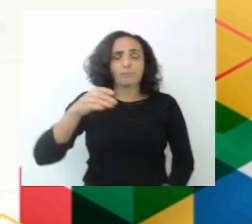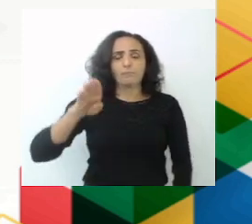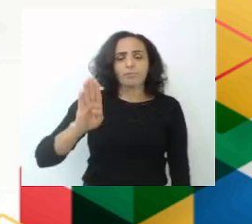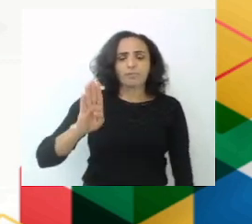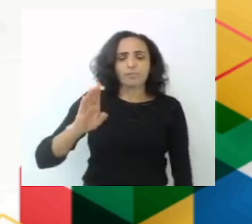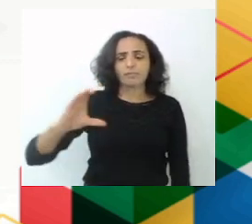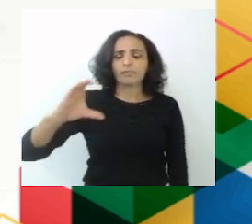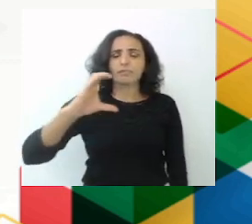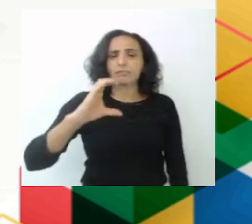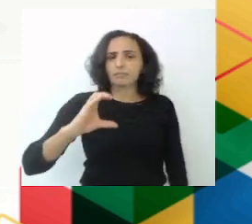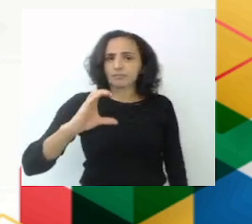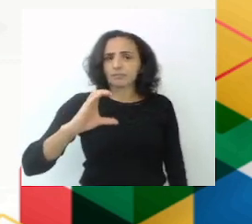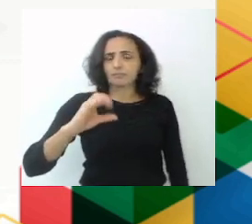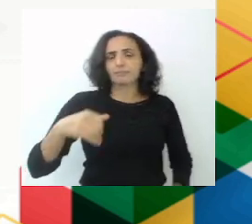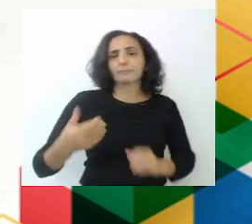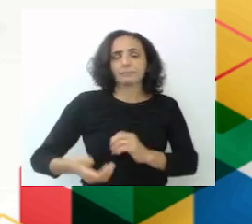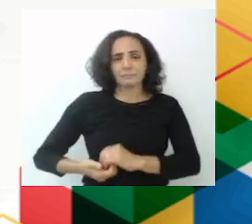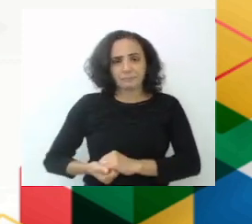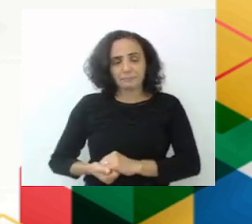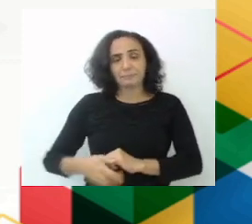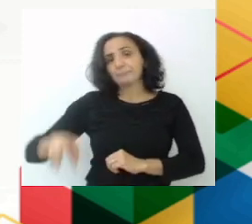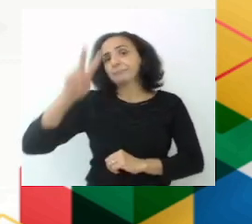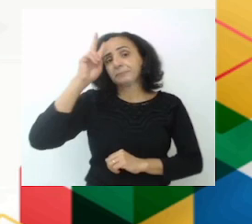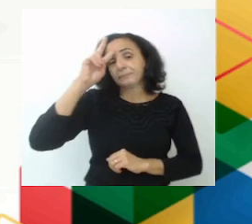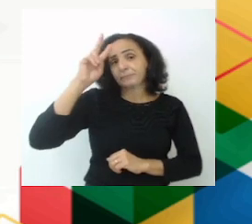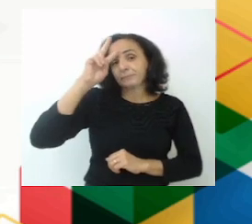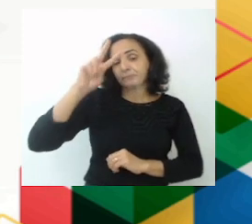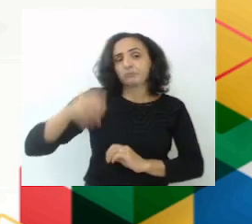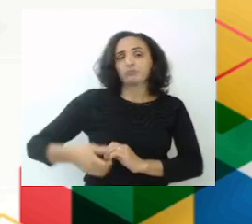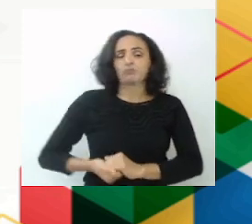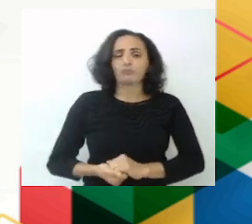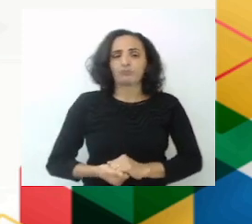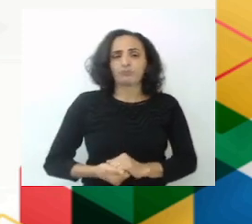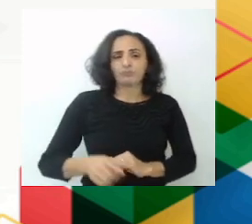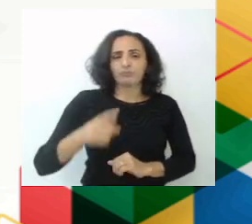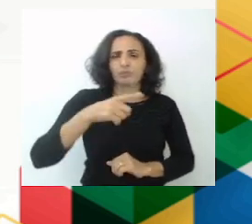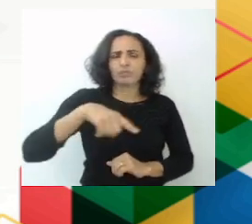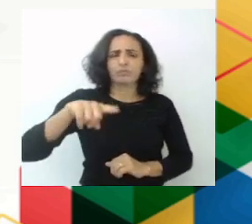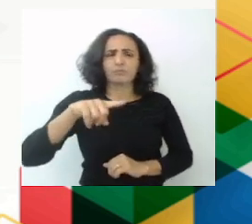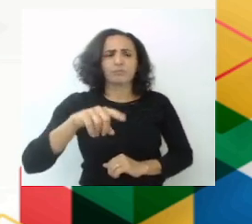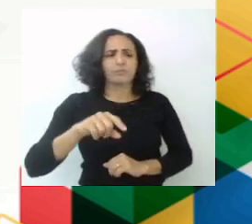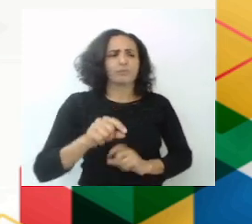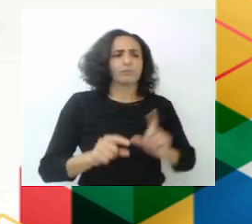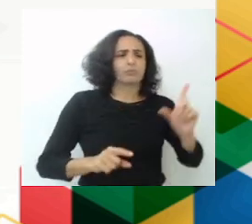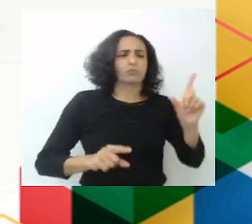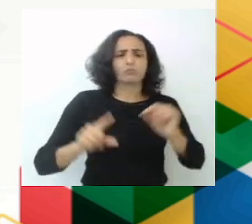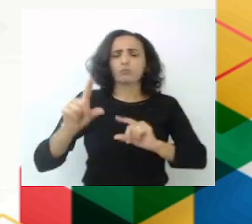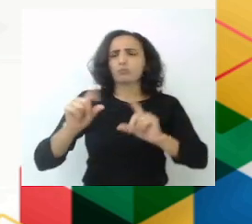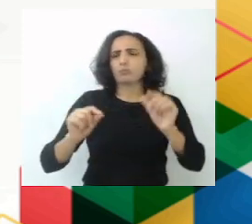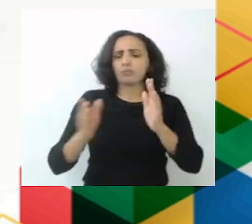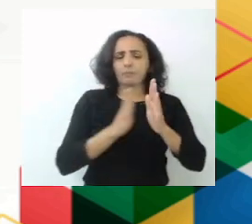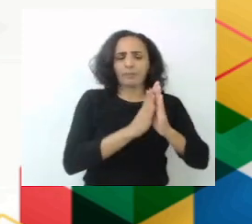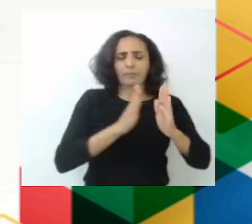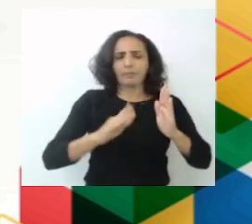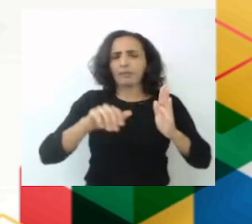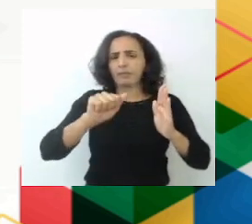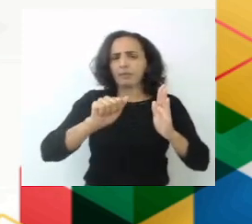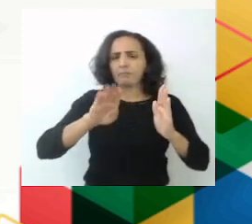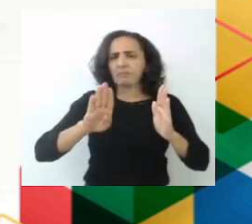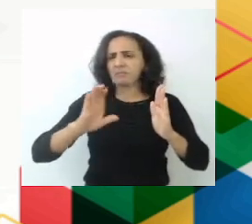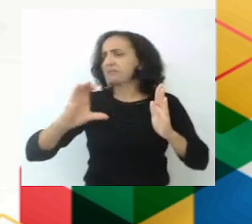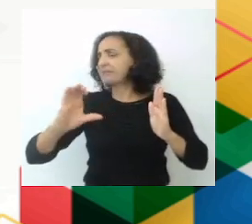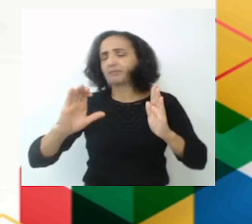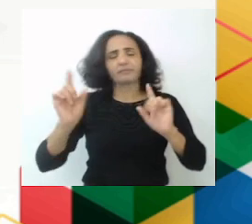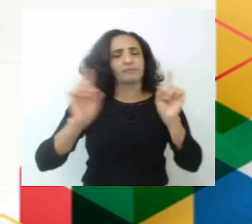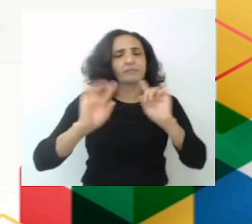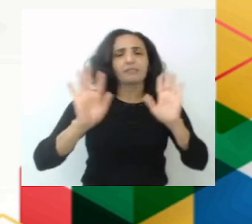e coeficiente C. Lembrando o seguinte, isso não é para aparecer na ordem alfabética, A, B e